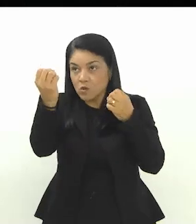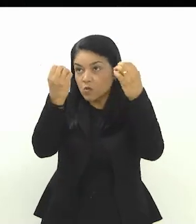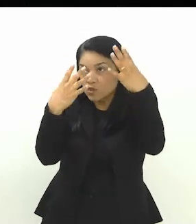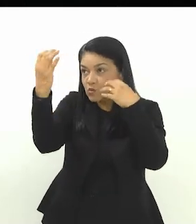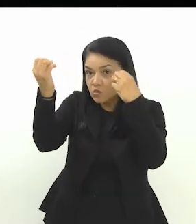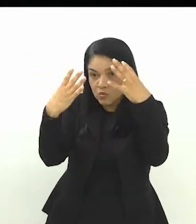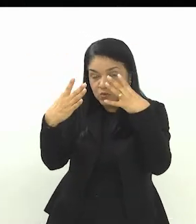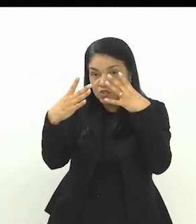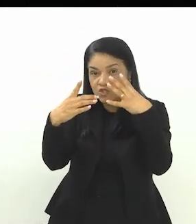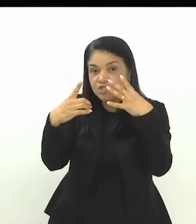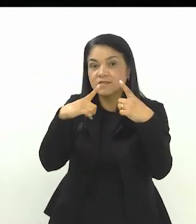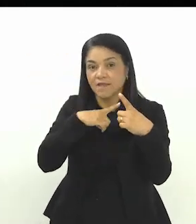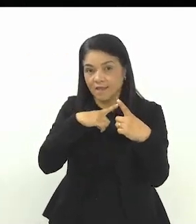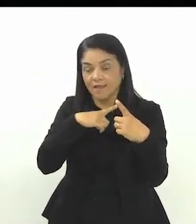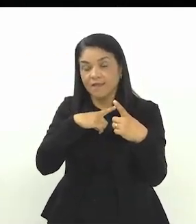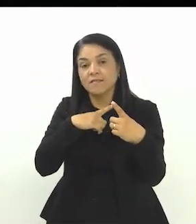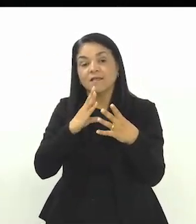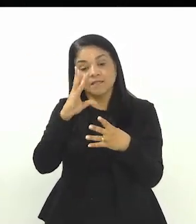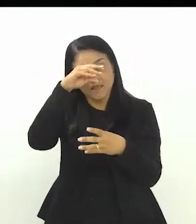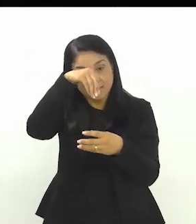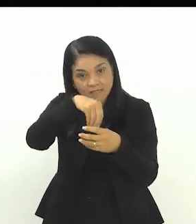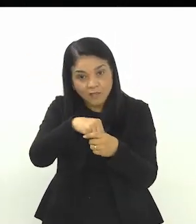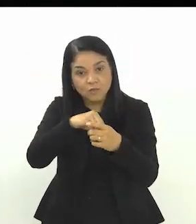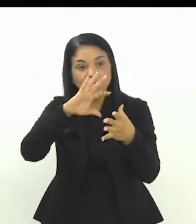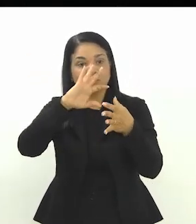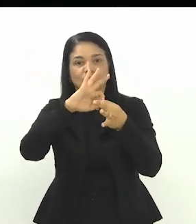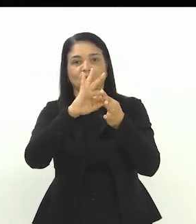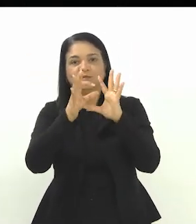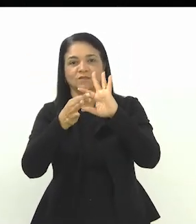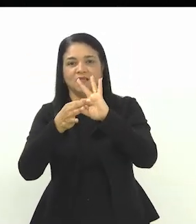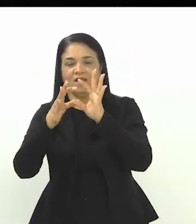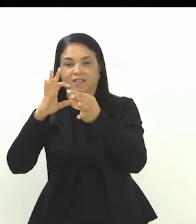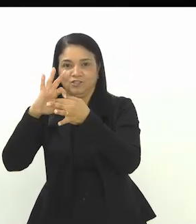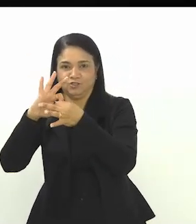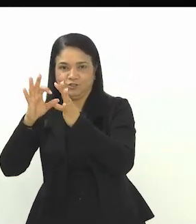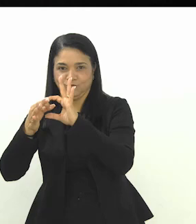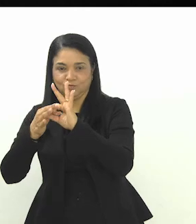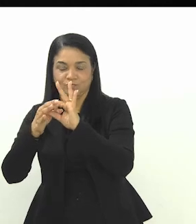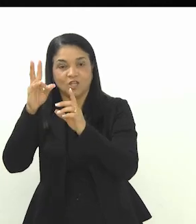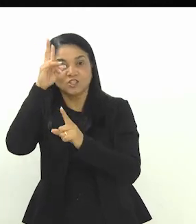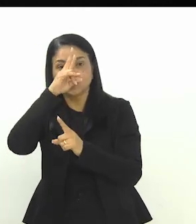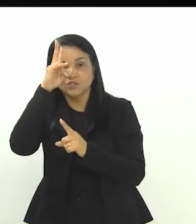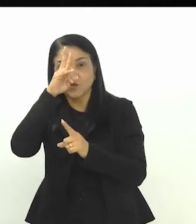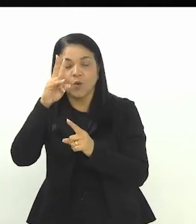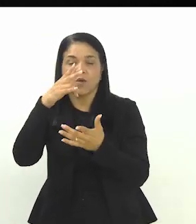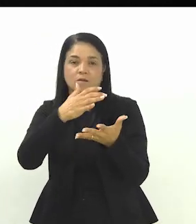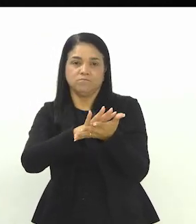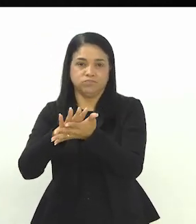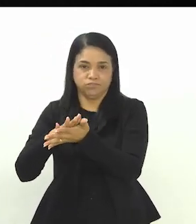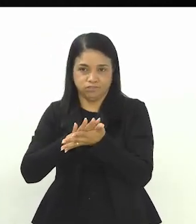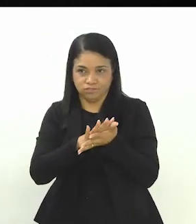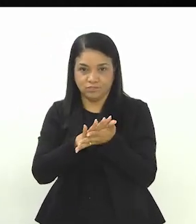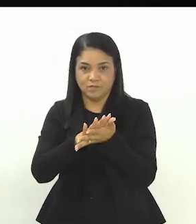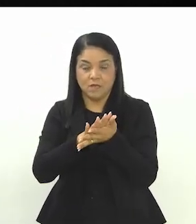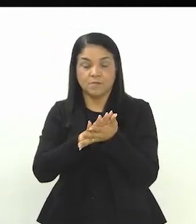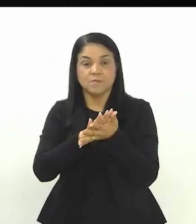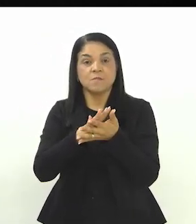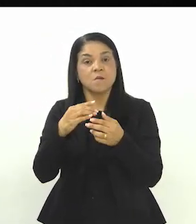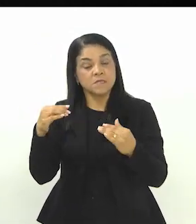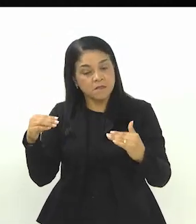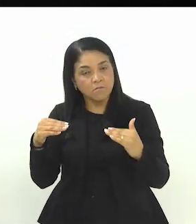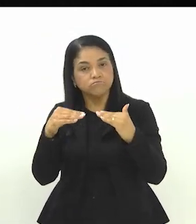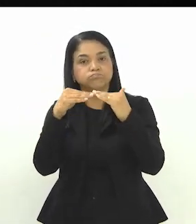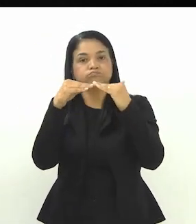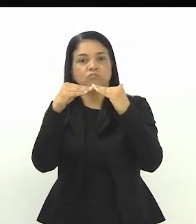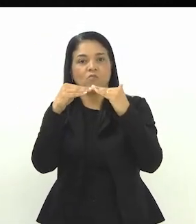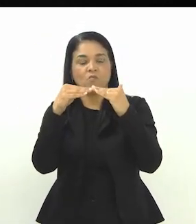forma, né? Sim. Ela tem que estar inserida dentro de um contexto, dentro... Isso é fundamental que você esteja alinhado